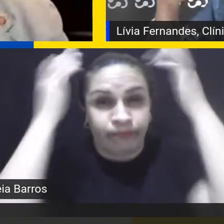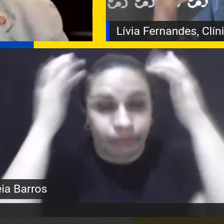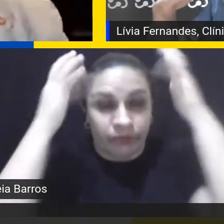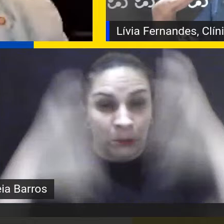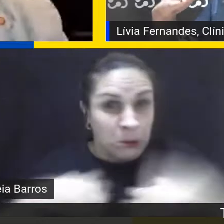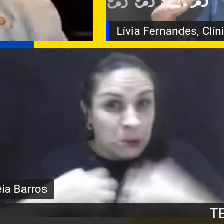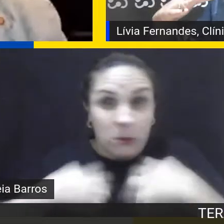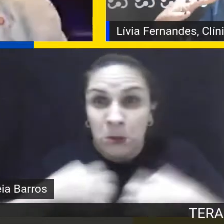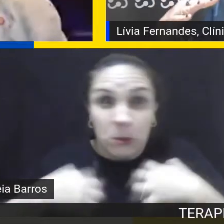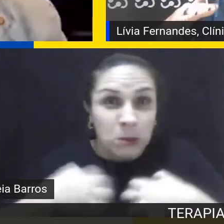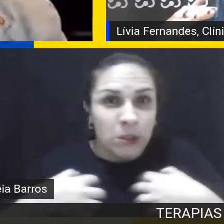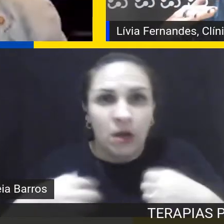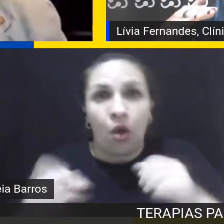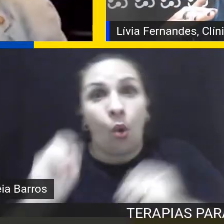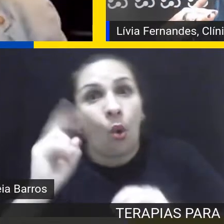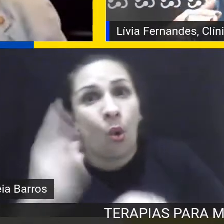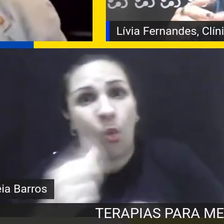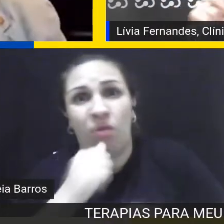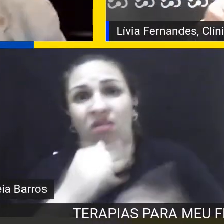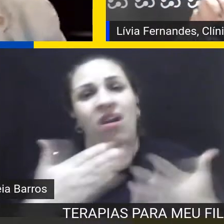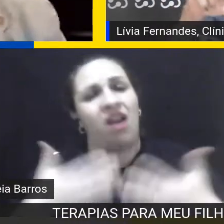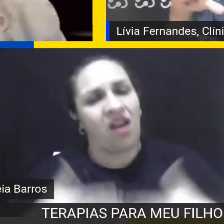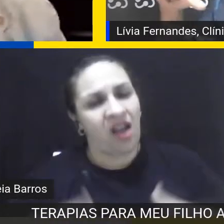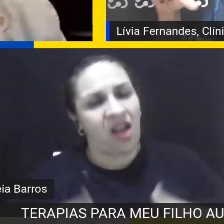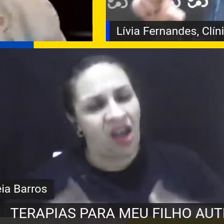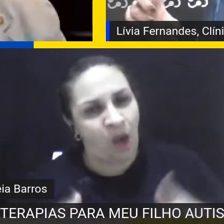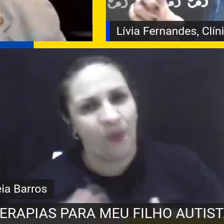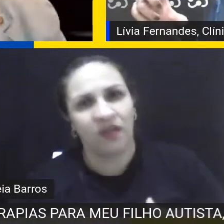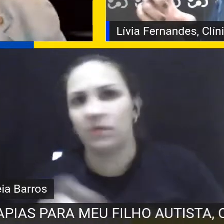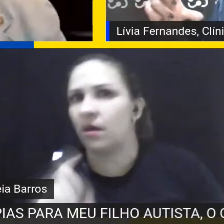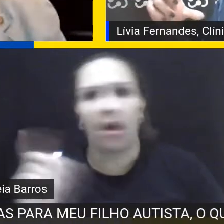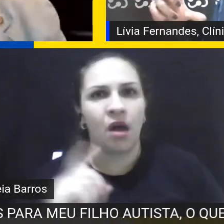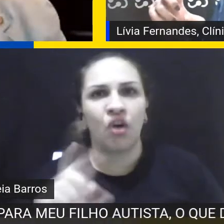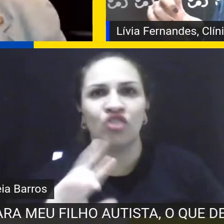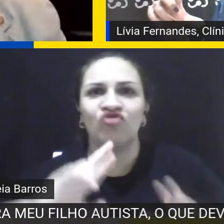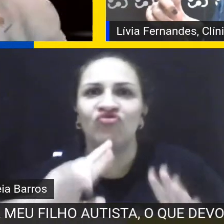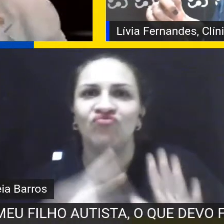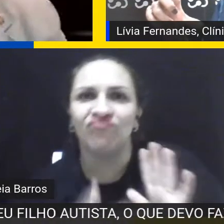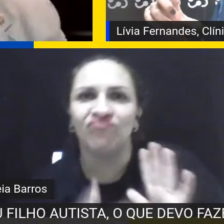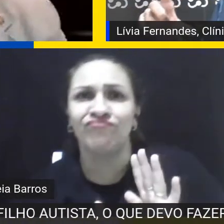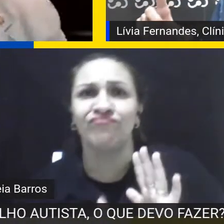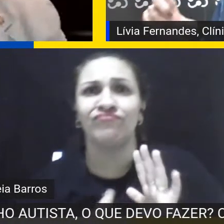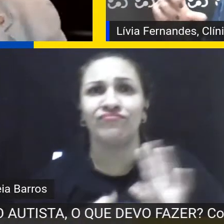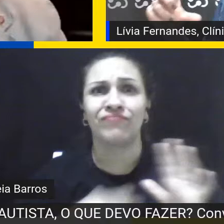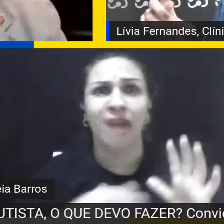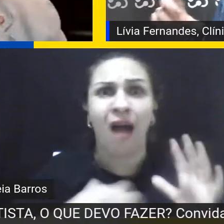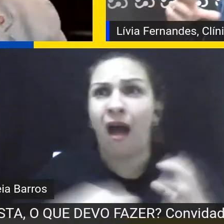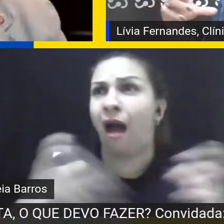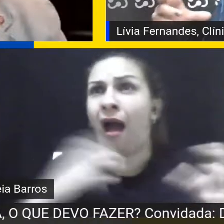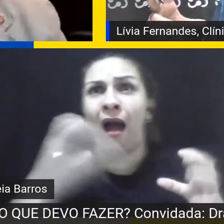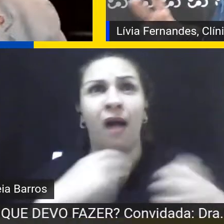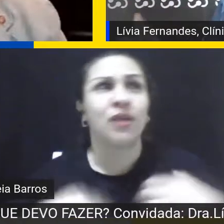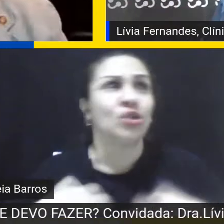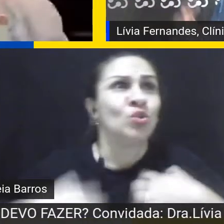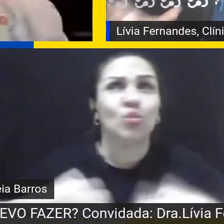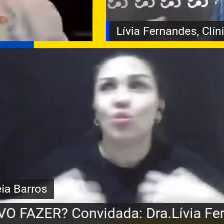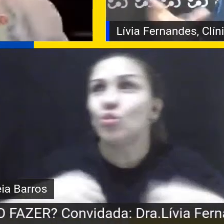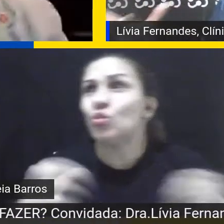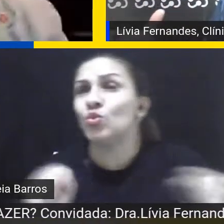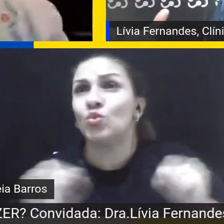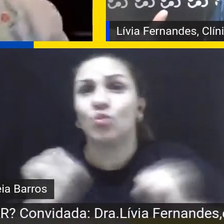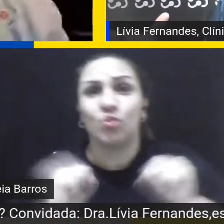ao invés da gente relaxar essa criança e equilibrar o sistema sensorial dela, a gente acaba deixando uma criança